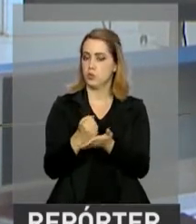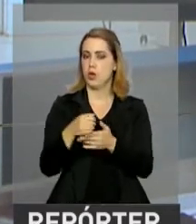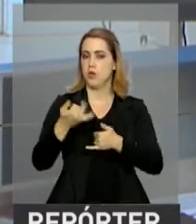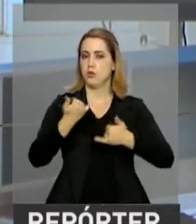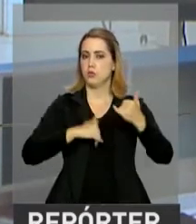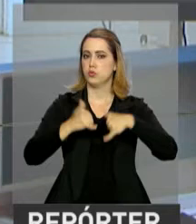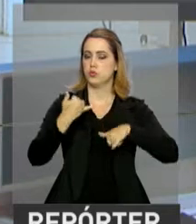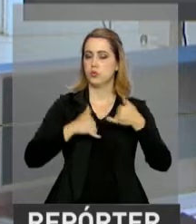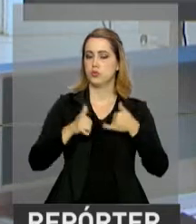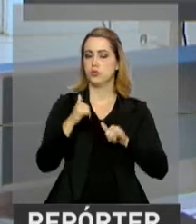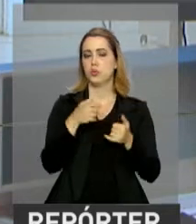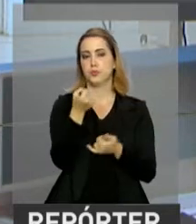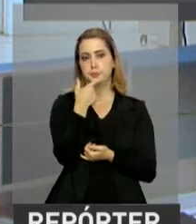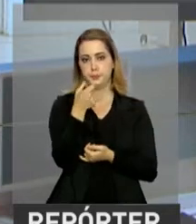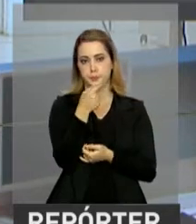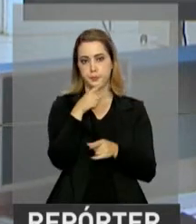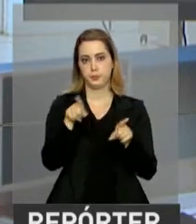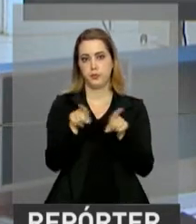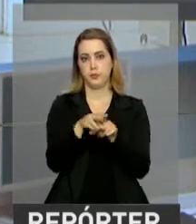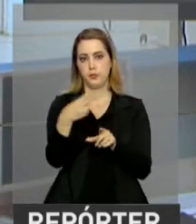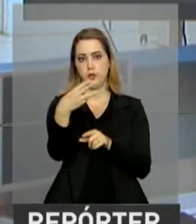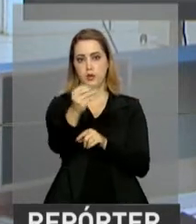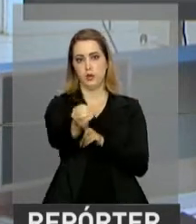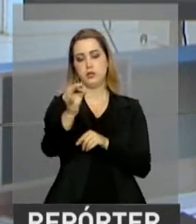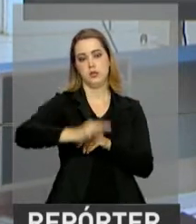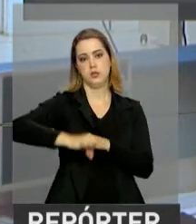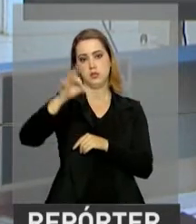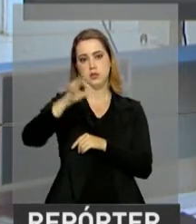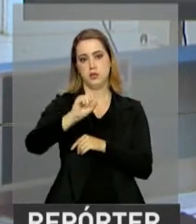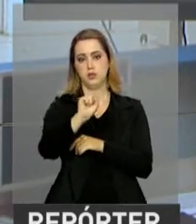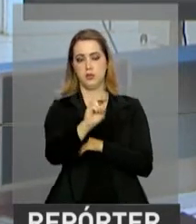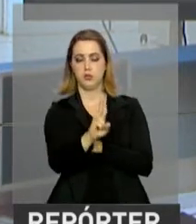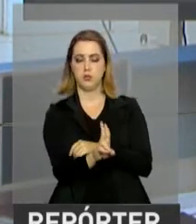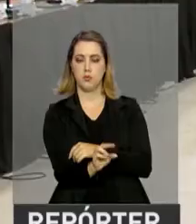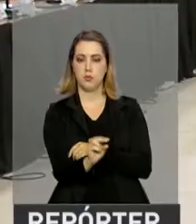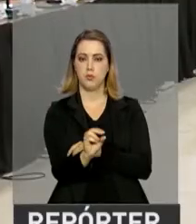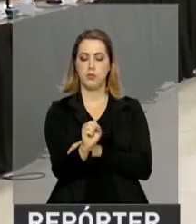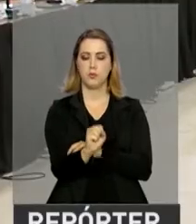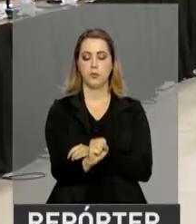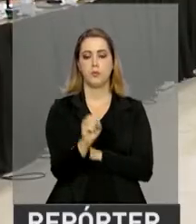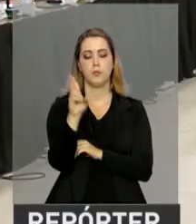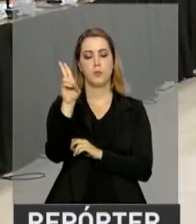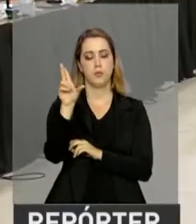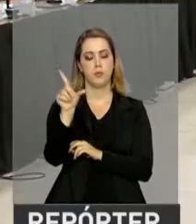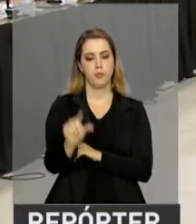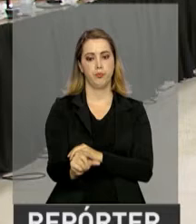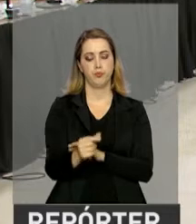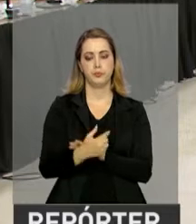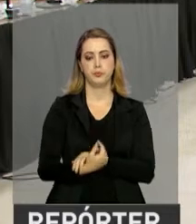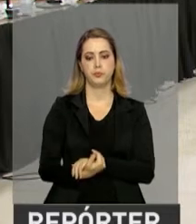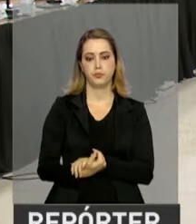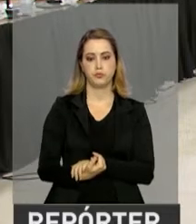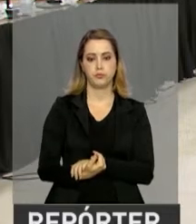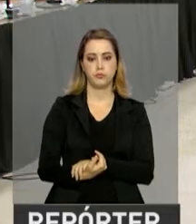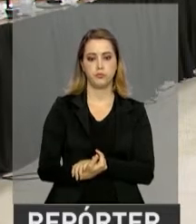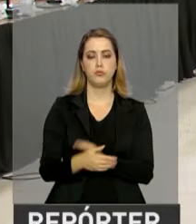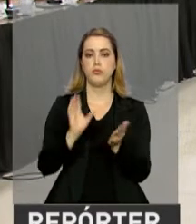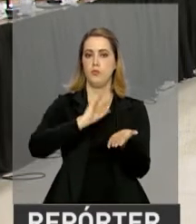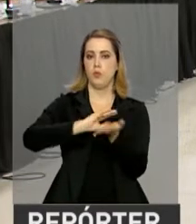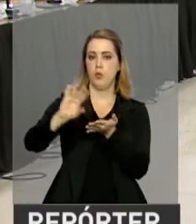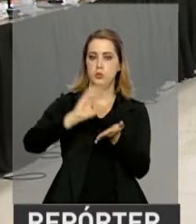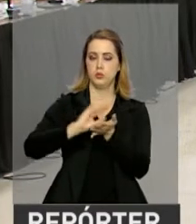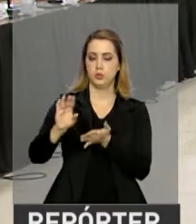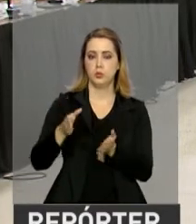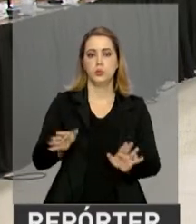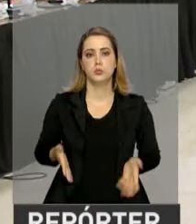economia nos preços de até 30% para o sistema único de saúde particular os recursos vão incentivar a produção